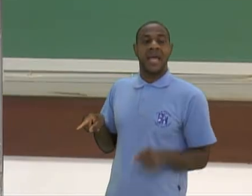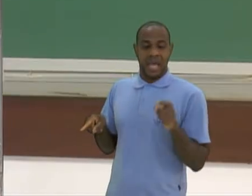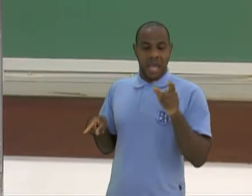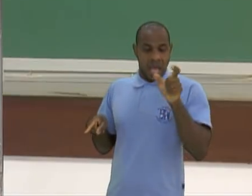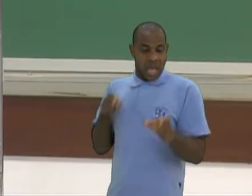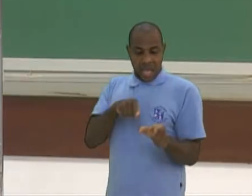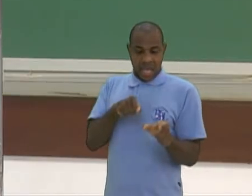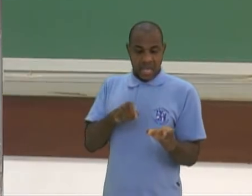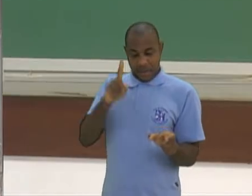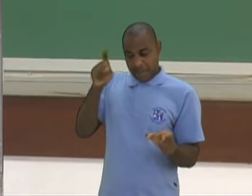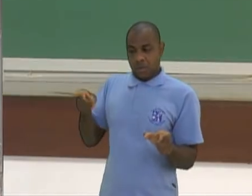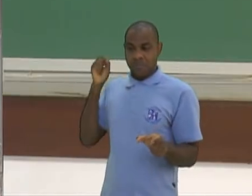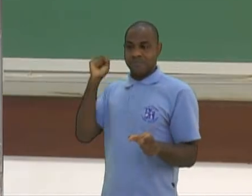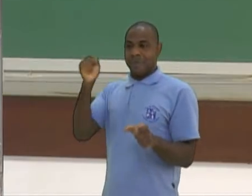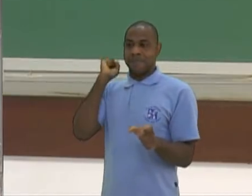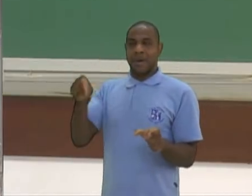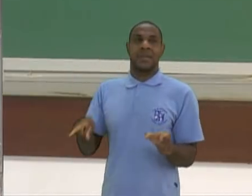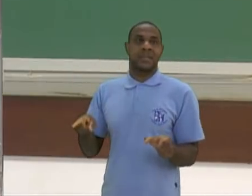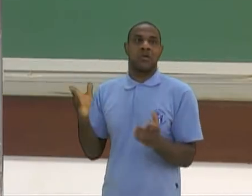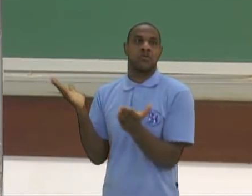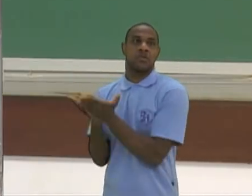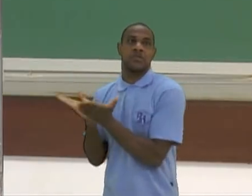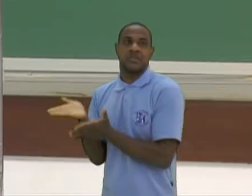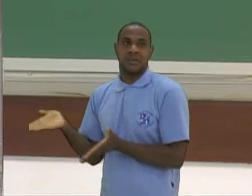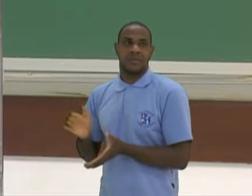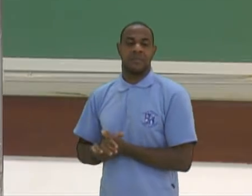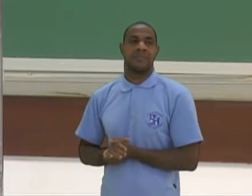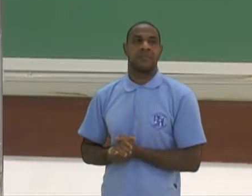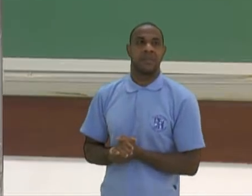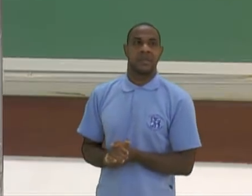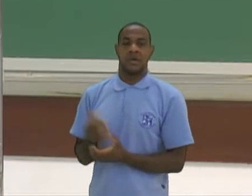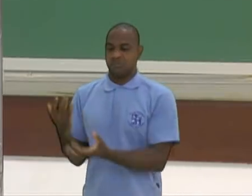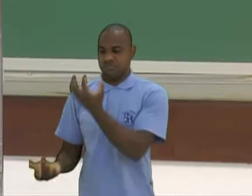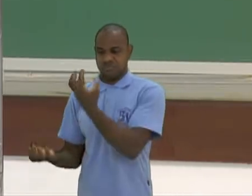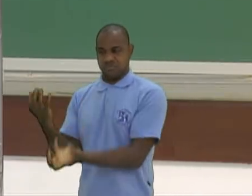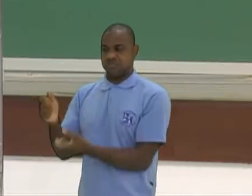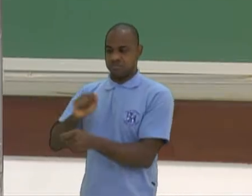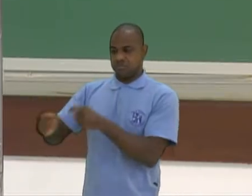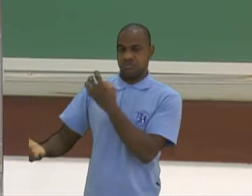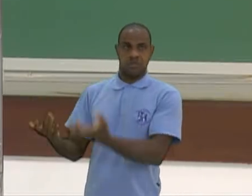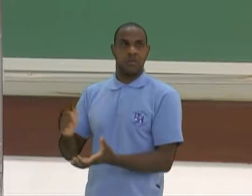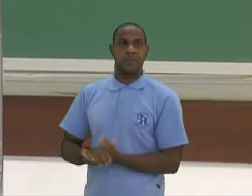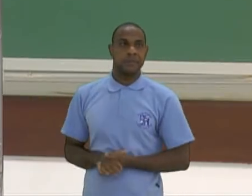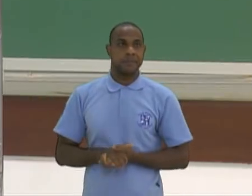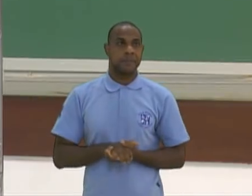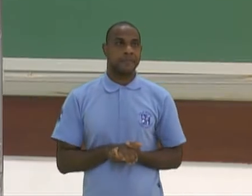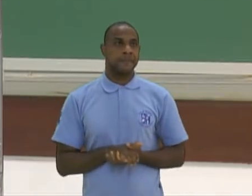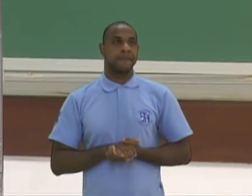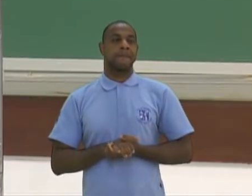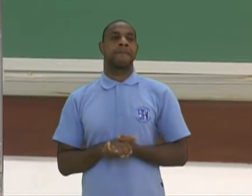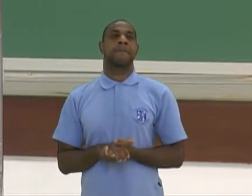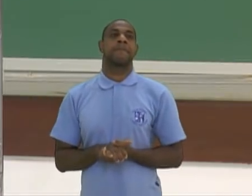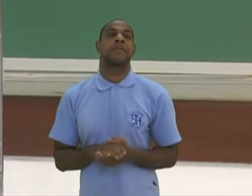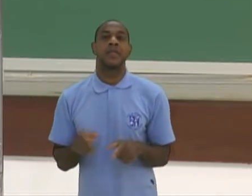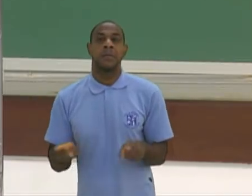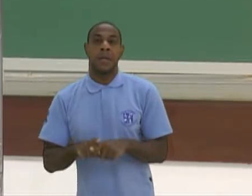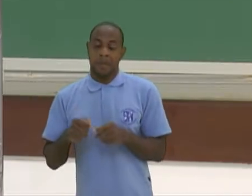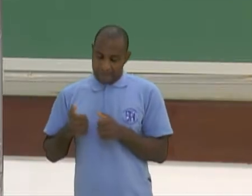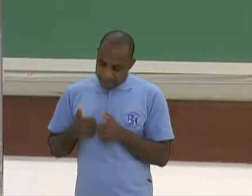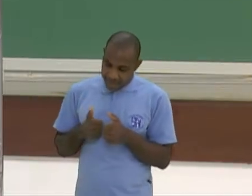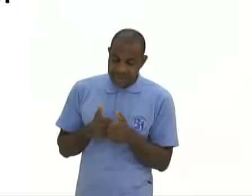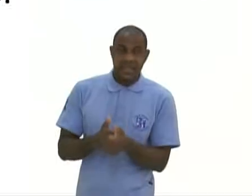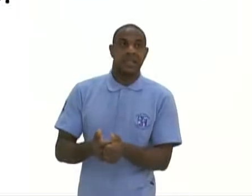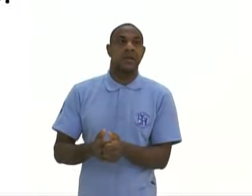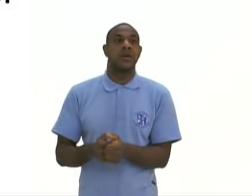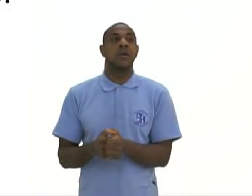essa representação, a pintura bem depois. E eles foram ateados fogo, hein? Olha só que situação. Apesar das perseguições, o